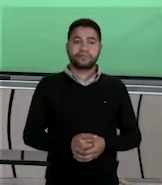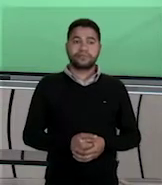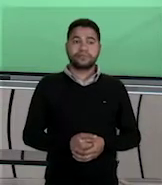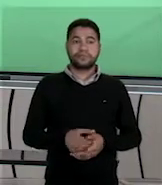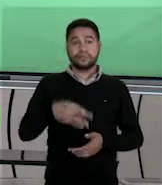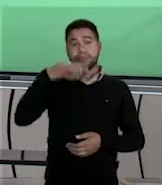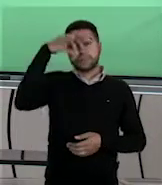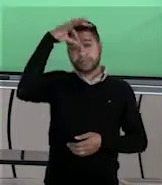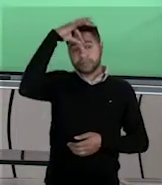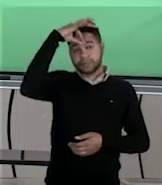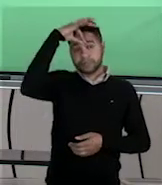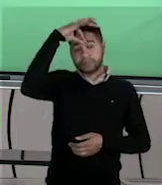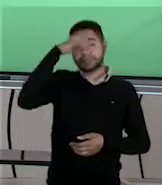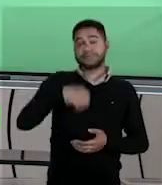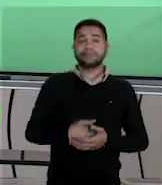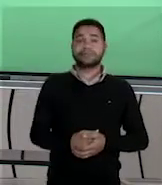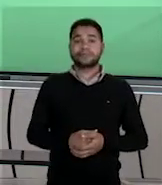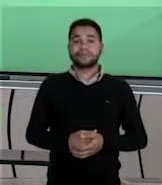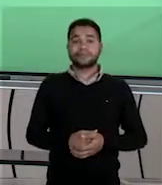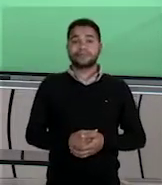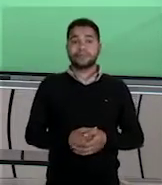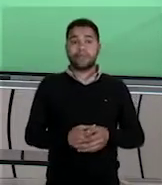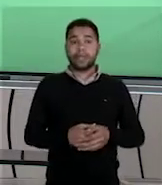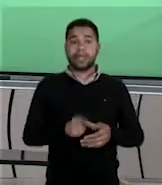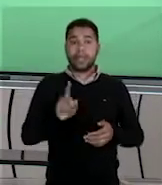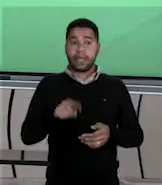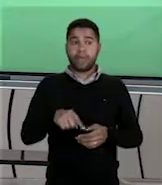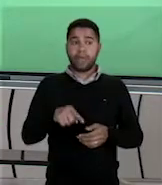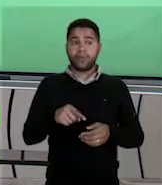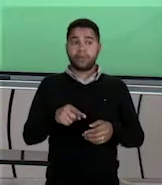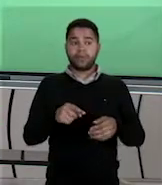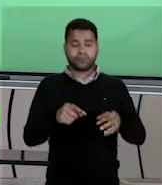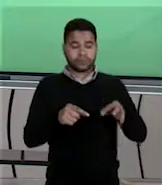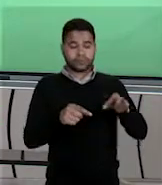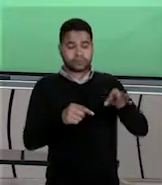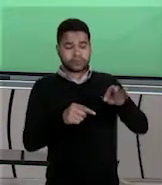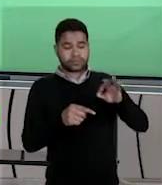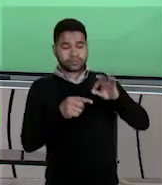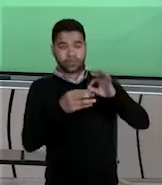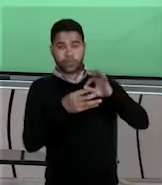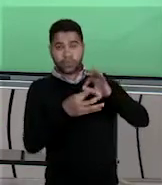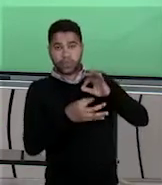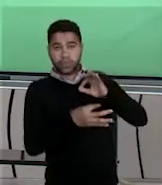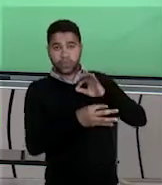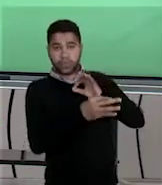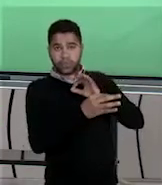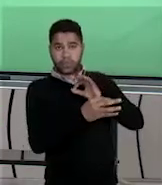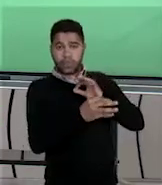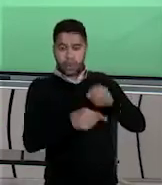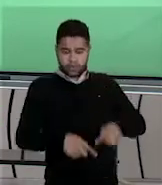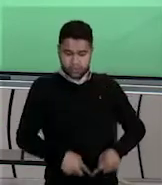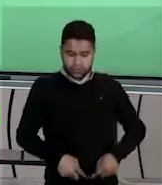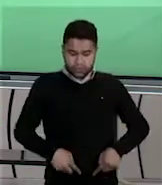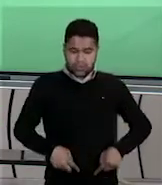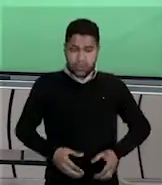Vagina. A vagina é um canal muscular, ela é conectada ao colo do